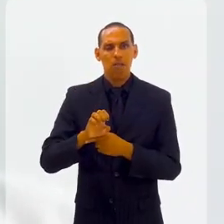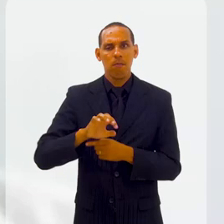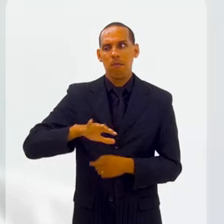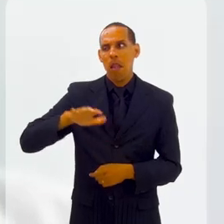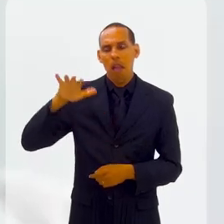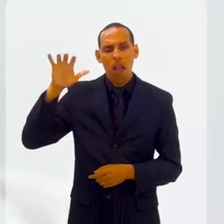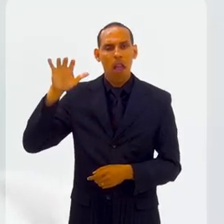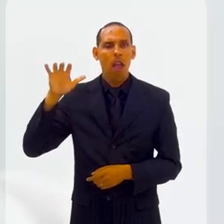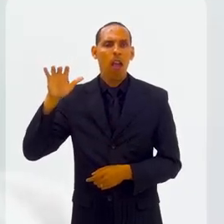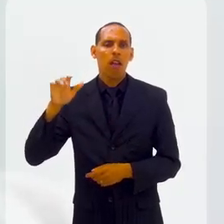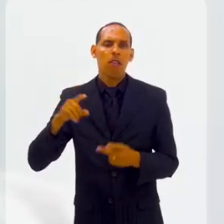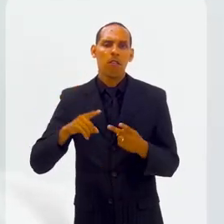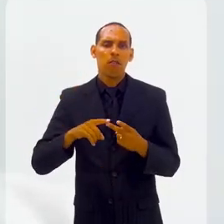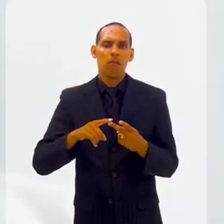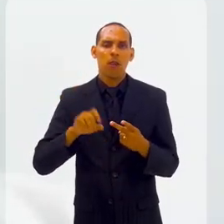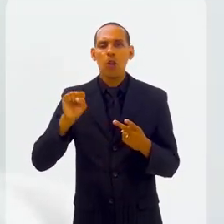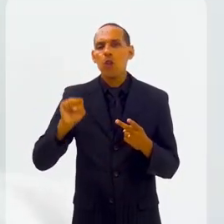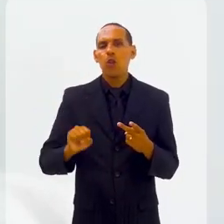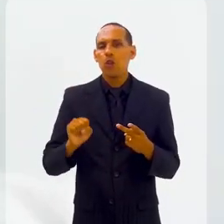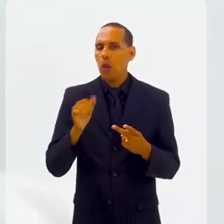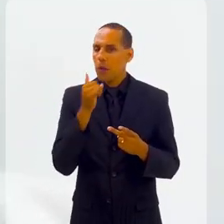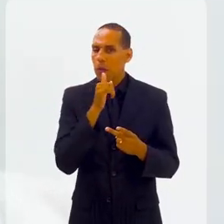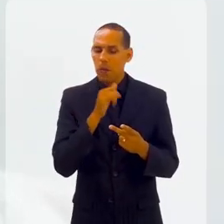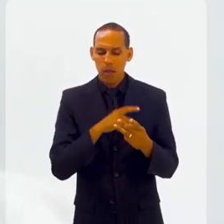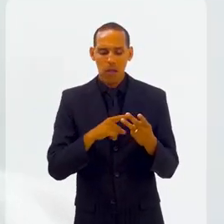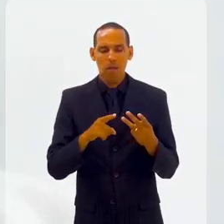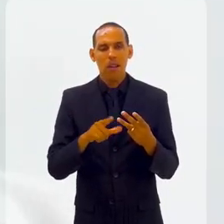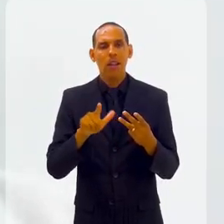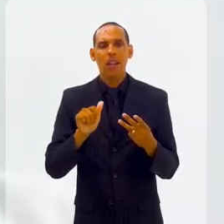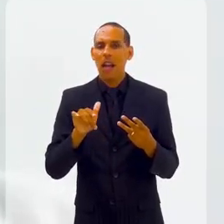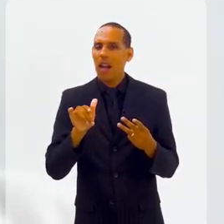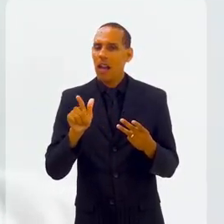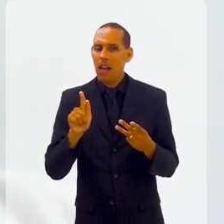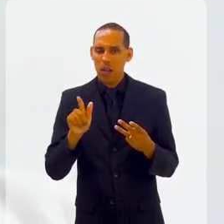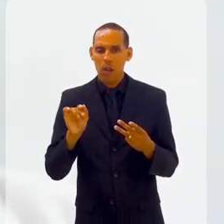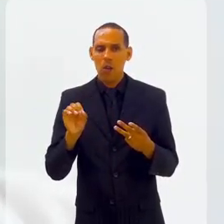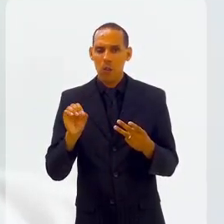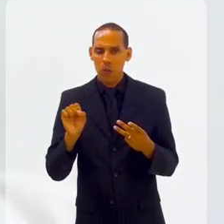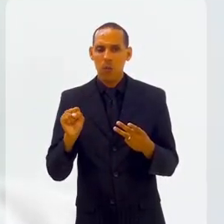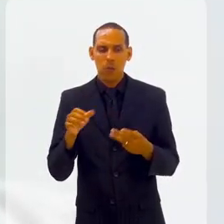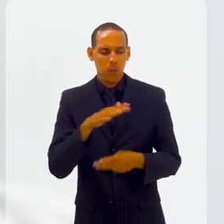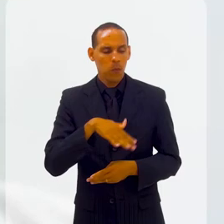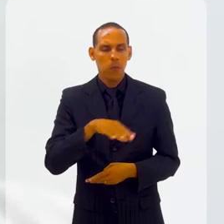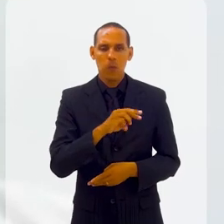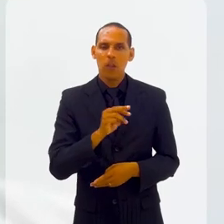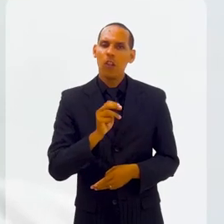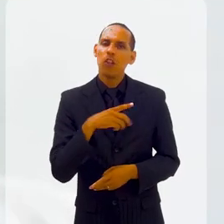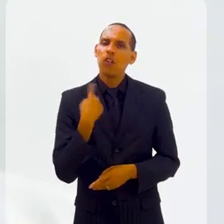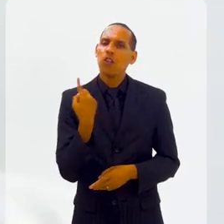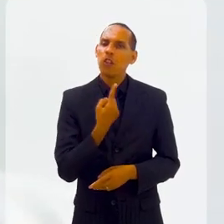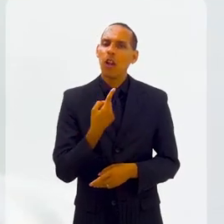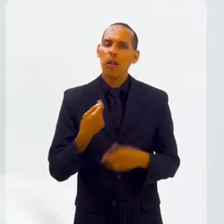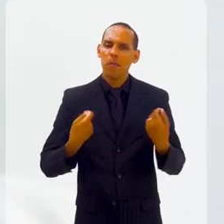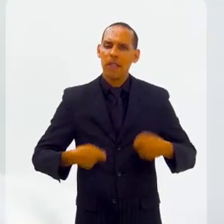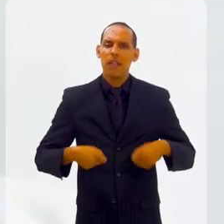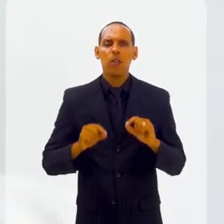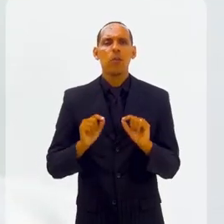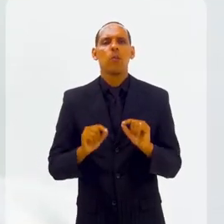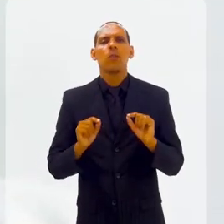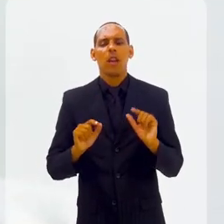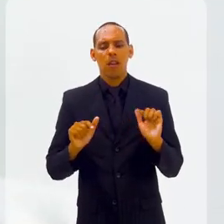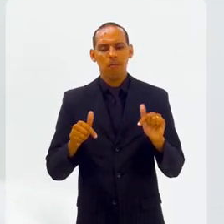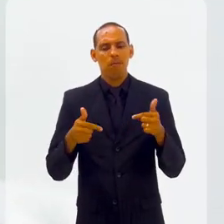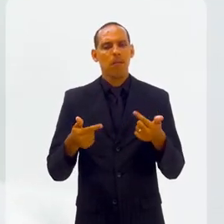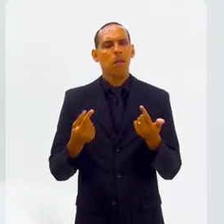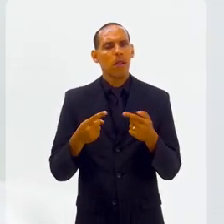Estado Região Serrana o Sul Fluminense região dos lagos a gente precisa realmente tá com